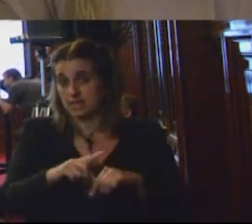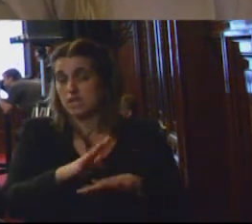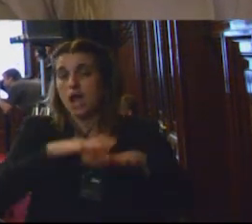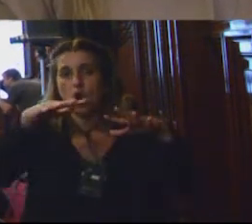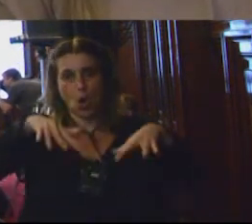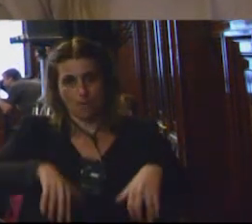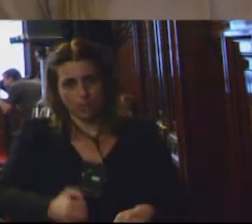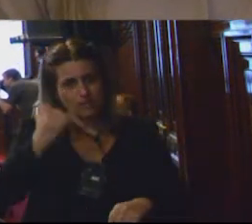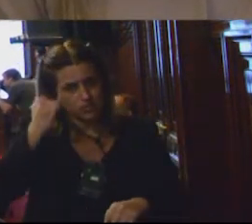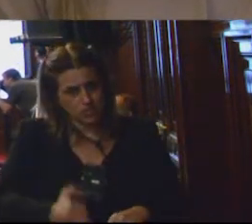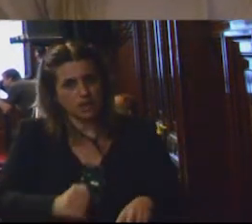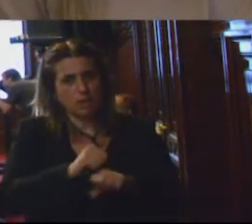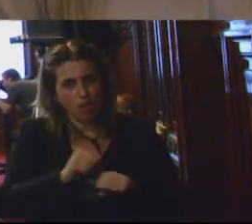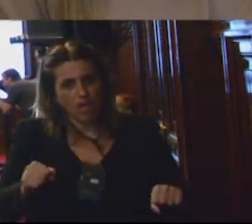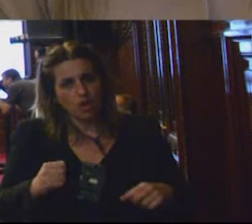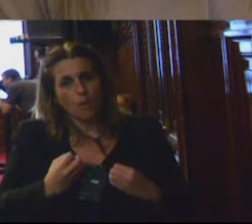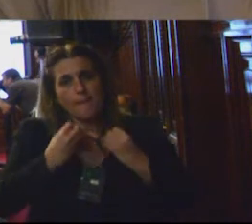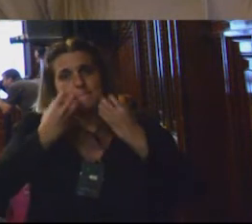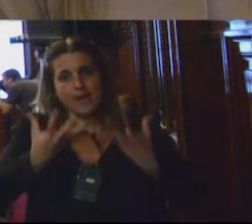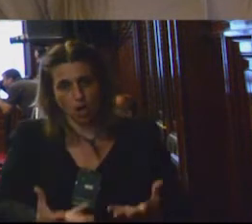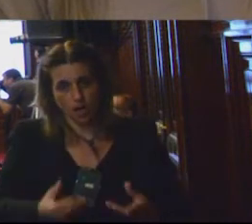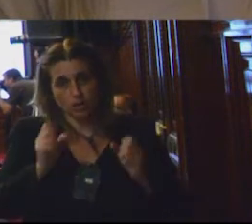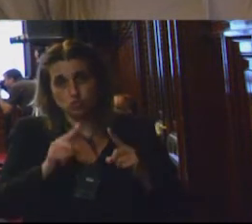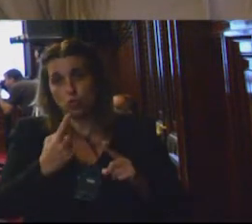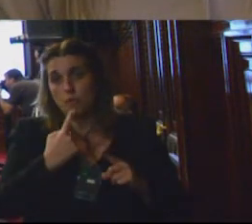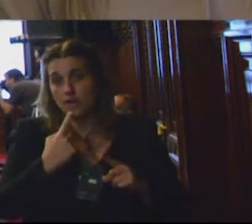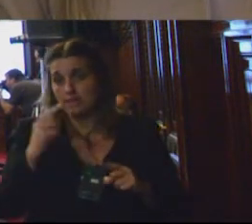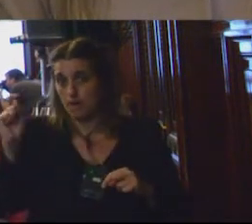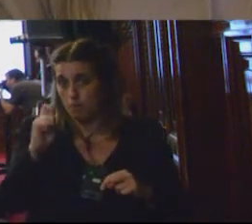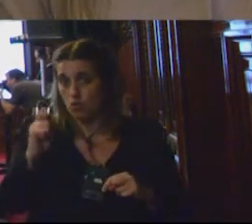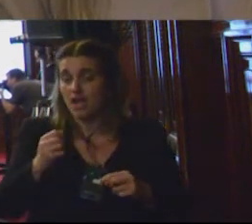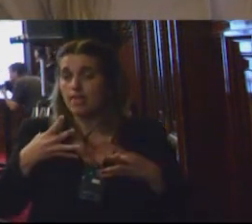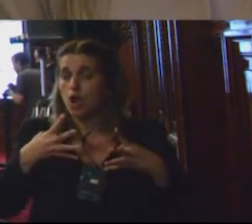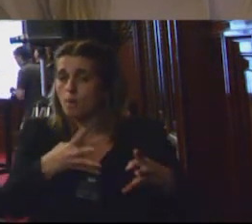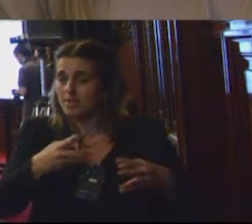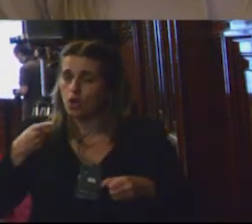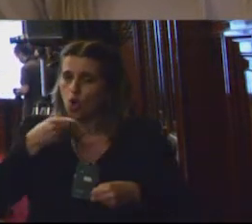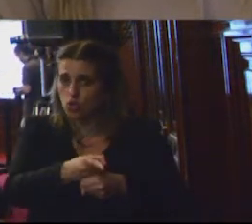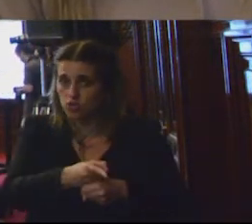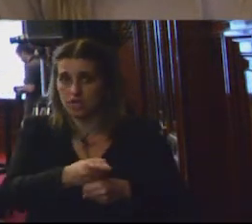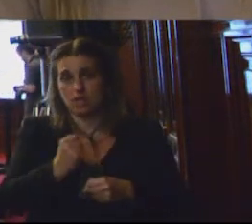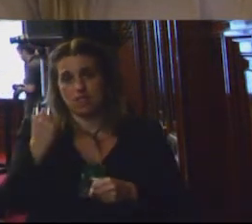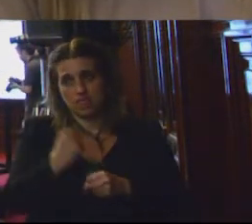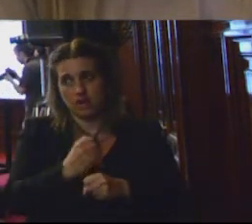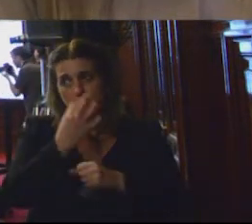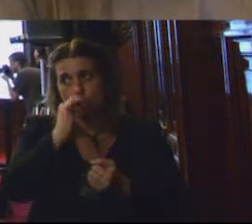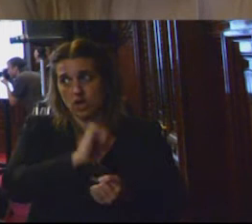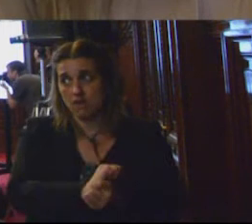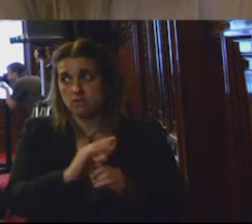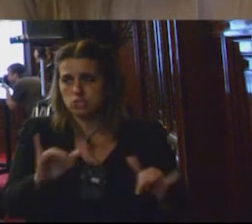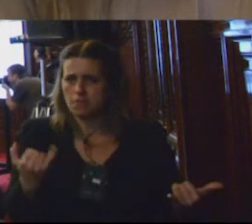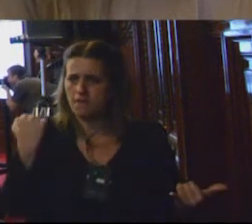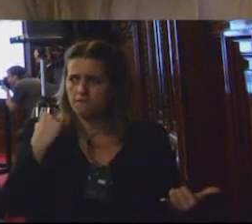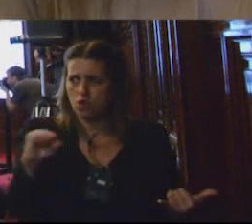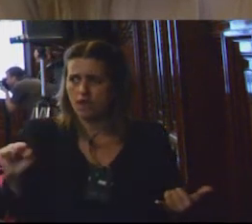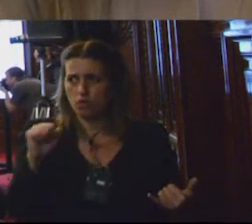se comprometeu a fortalecer sua política pública de combate ao trabalho escravo, que está sendo violado por este